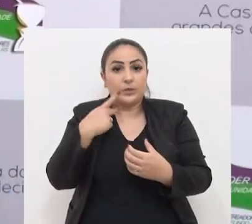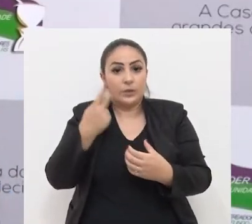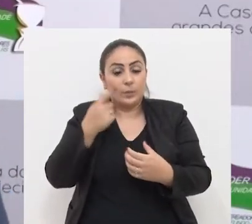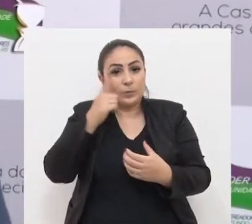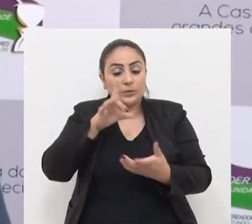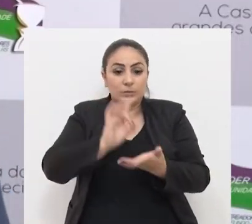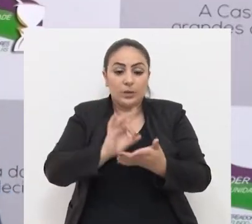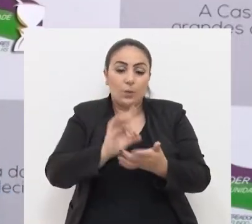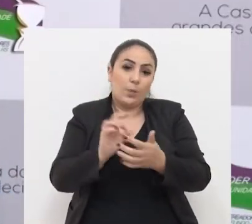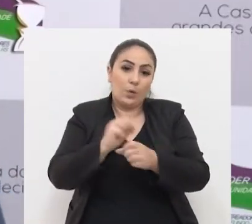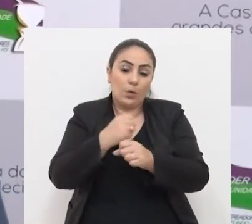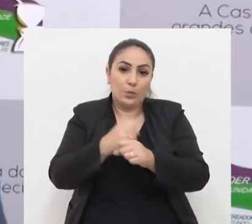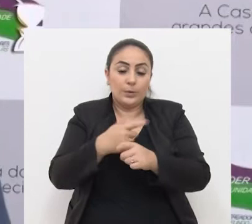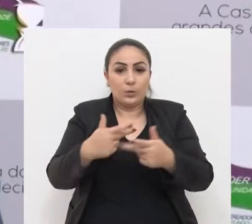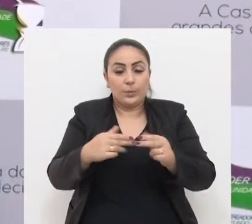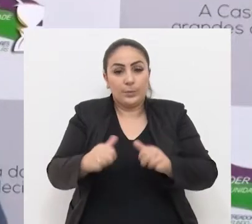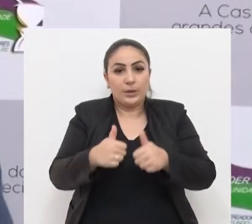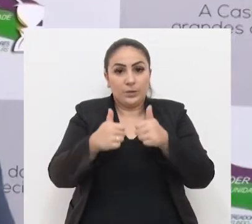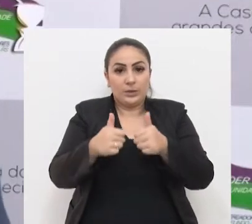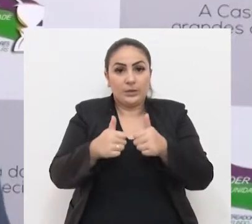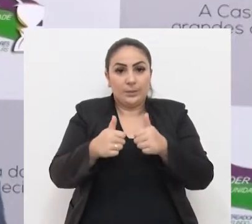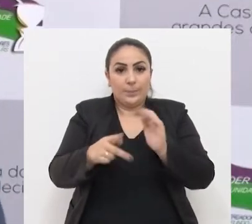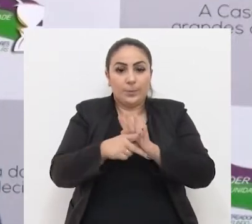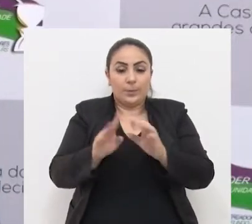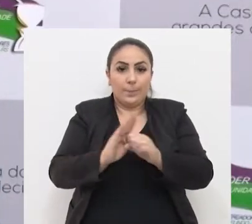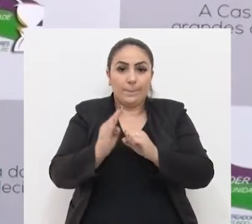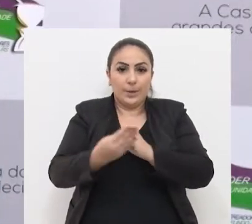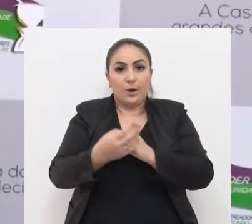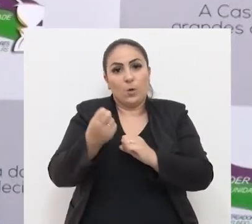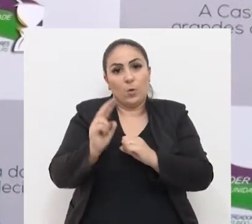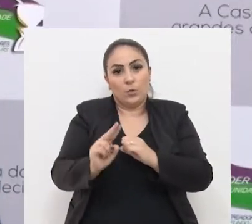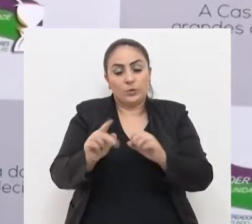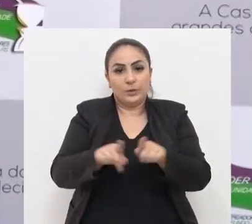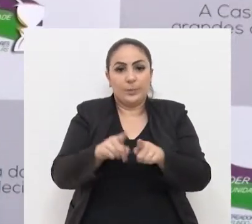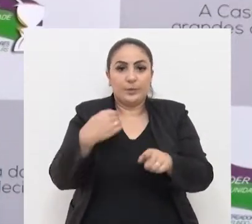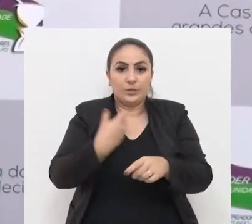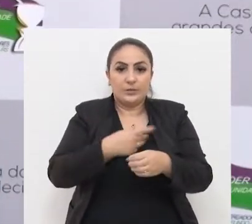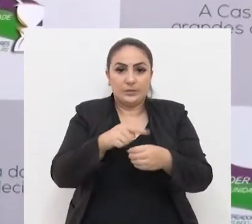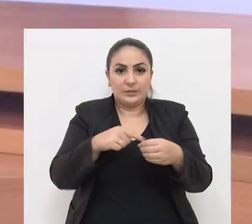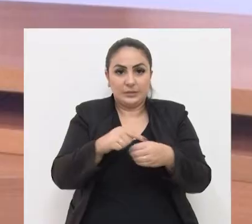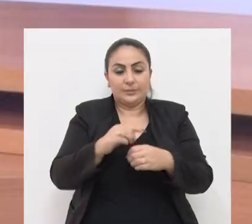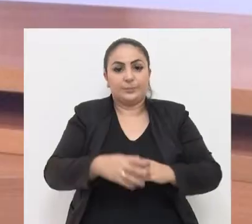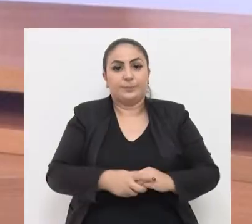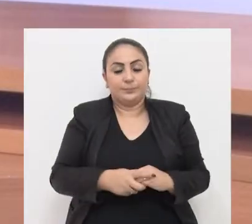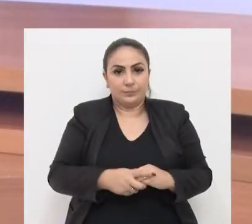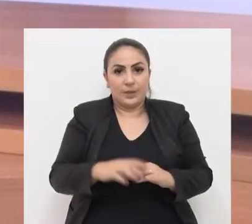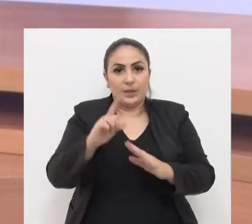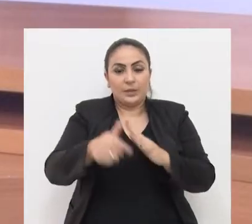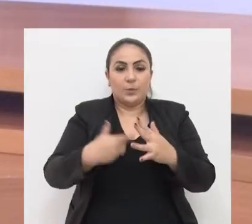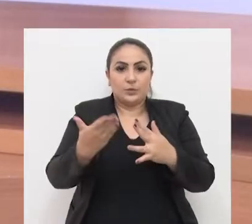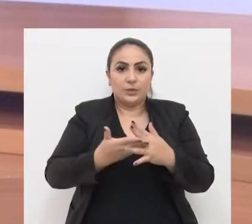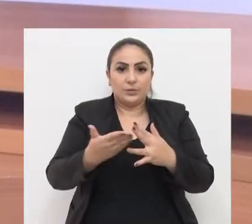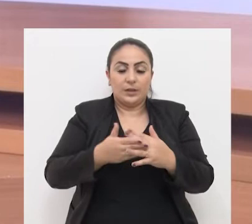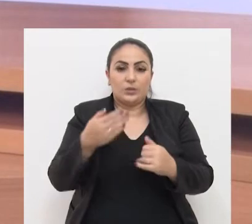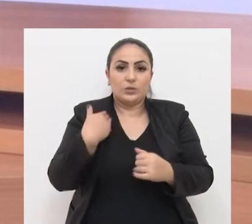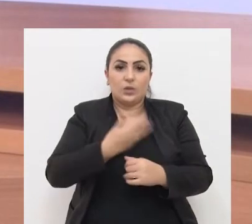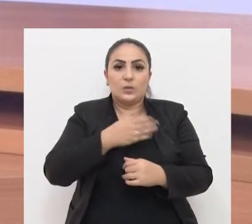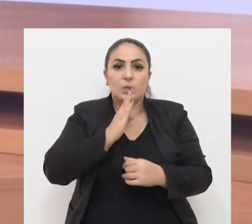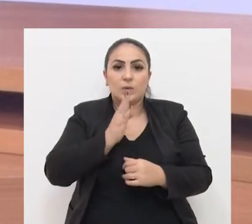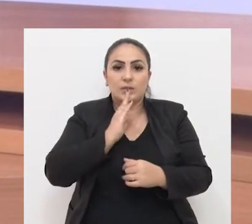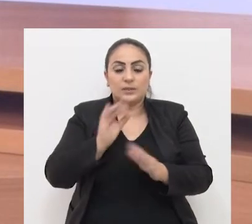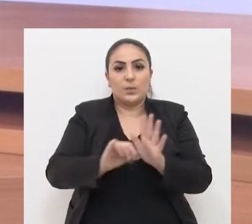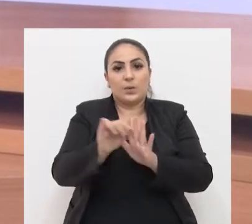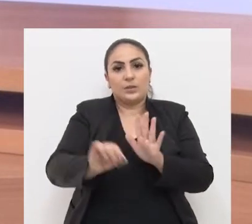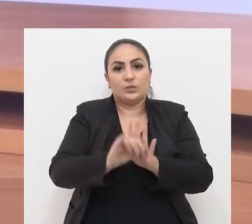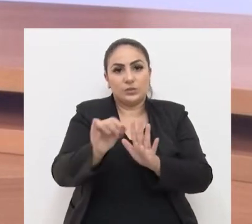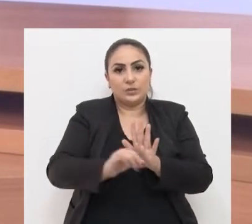garantir alguma obra, alguma melhoria no seu bairro ou então para a nossa cidade. E no próximo bloco nós vamos conhecer